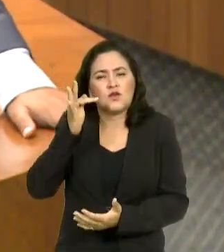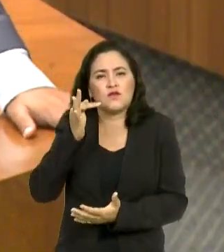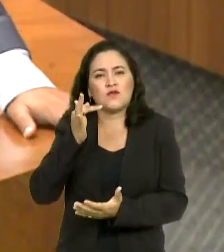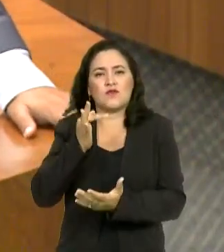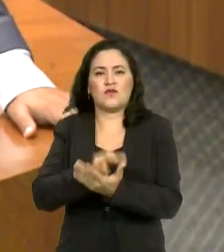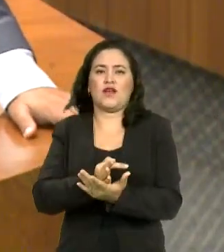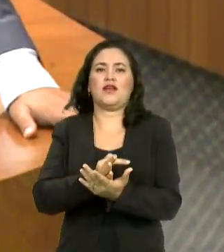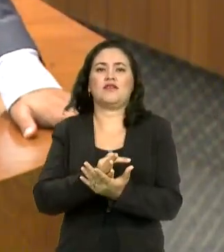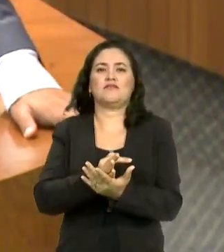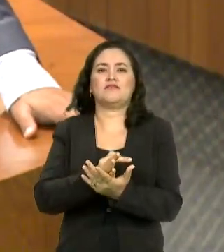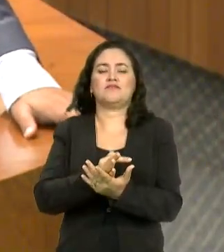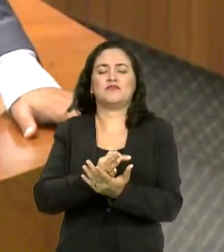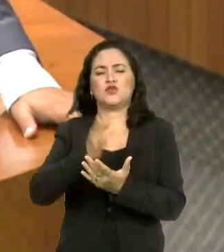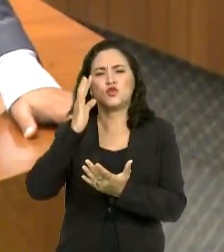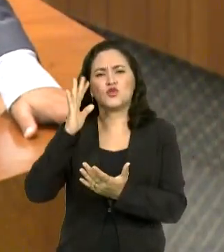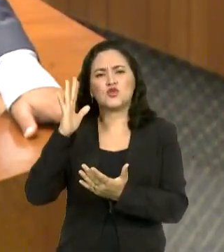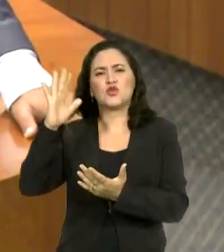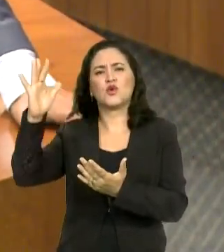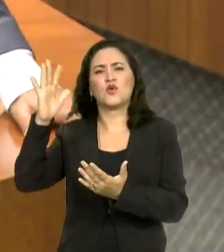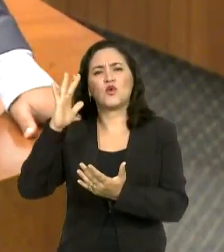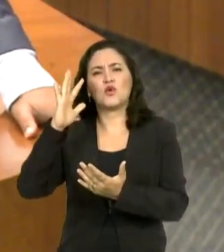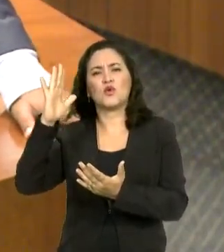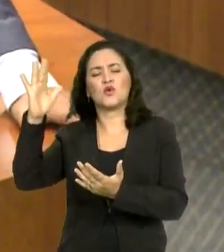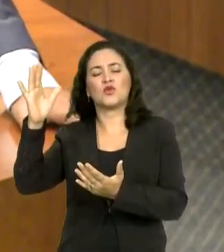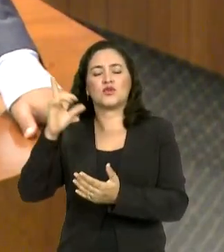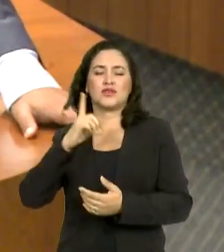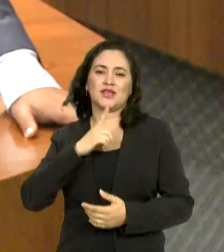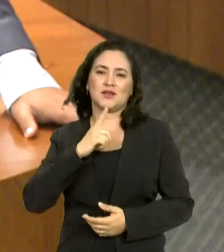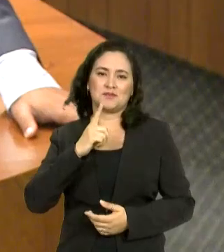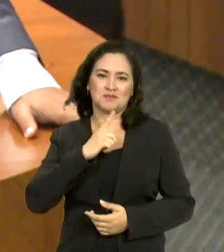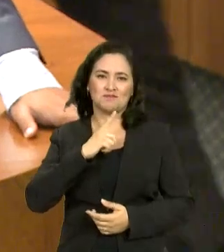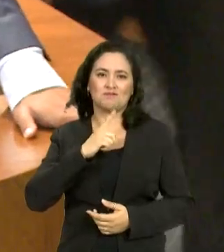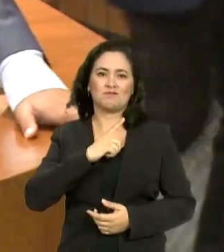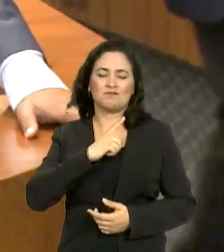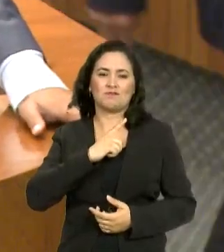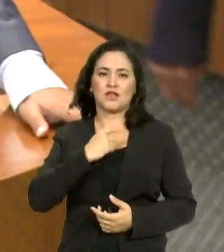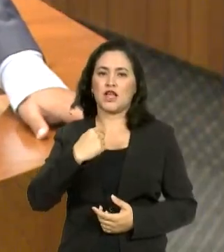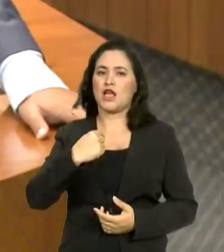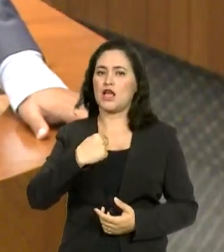não tem o direito de parar. Jamais!